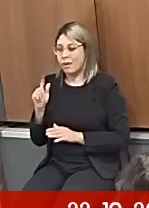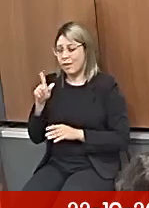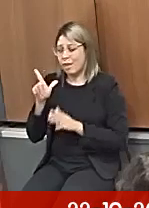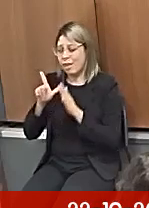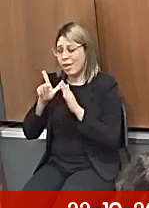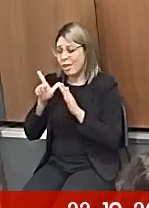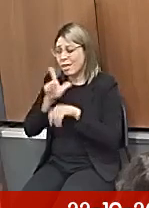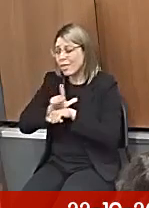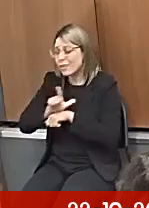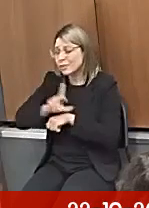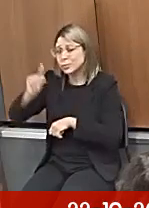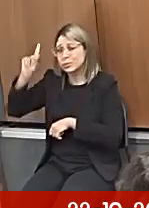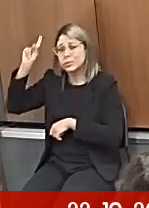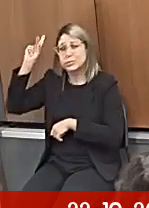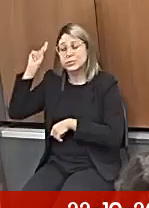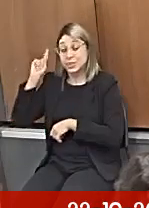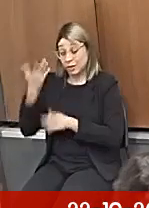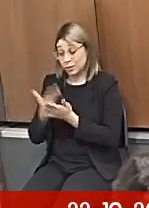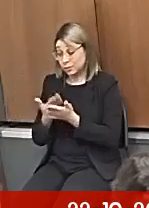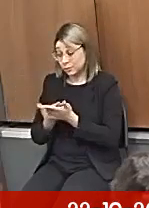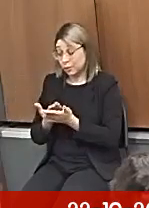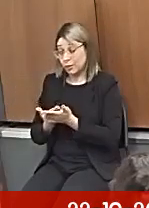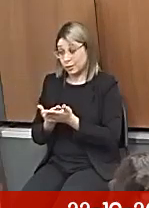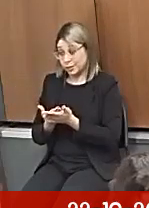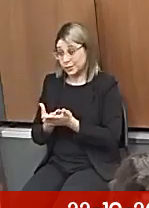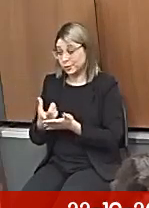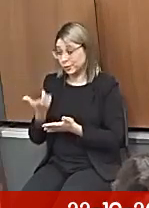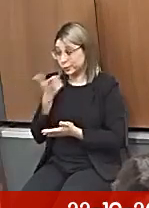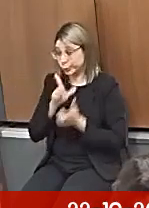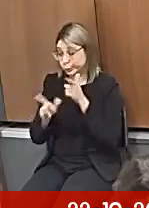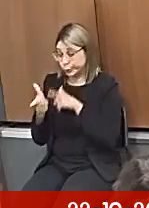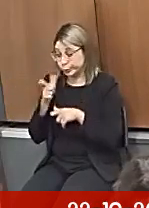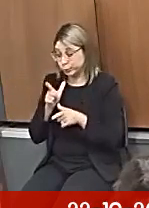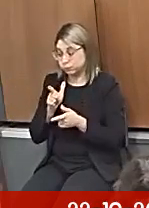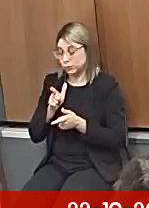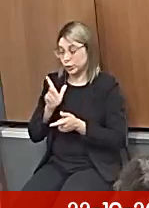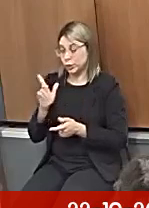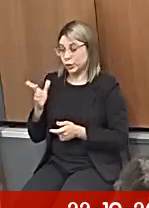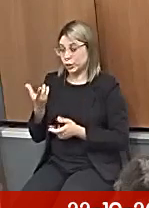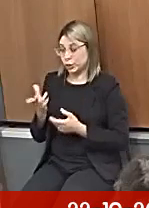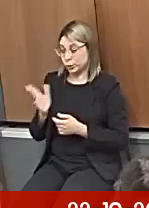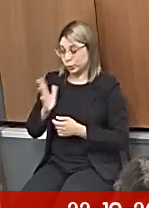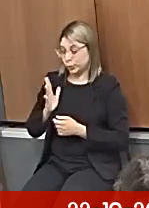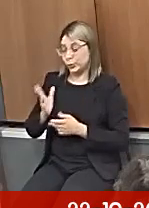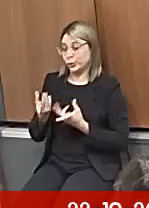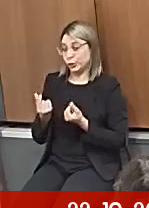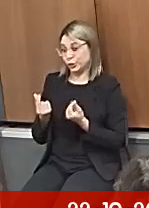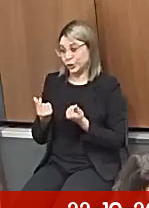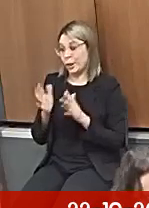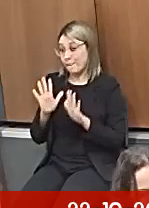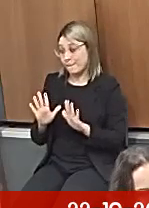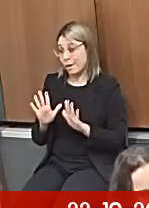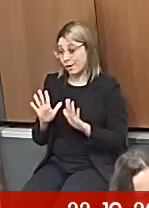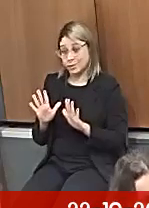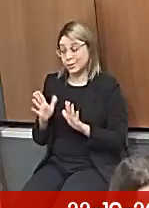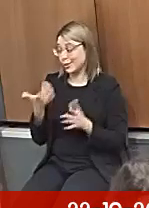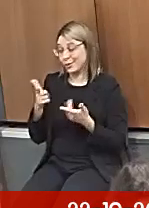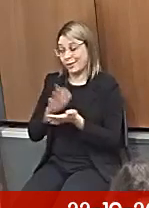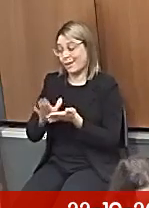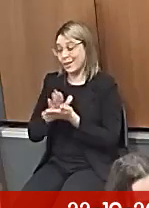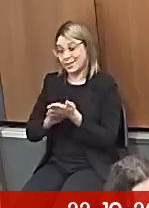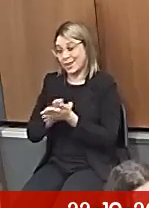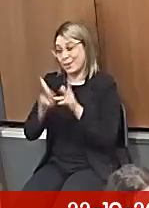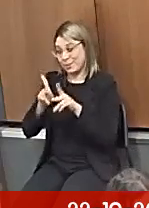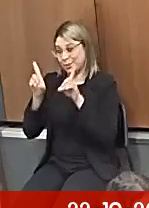antiga. Então, essas escolas elas estão ganhando muito dinheiro há bastante tempo às custas do direito das pessoas com deficiência. Então, se você for colocar